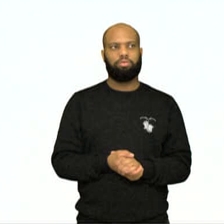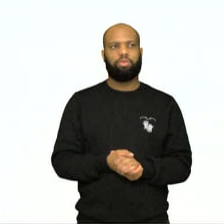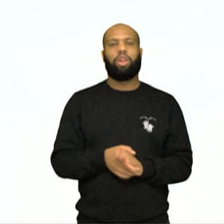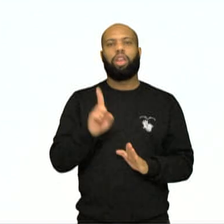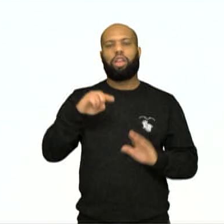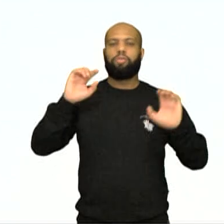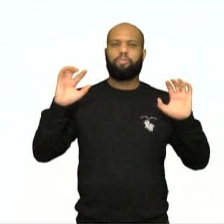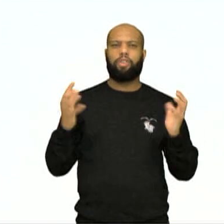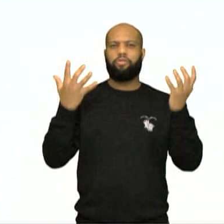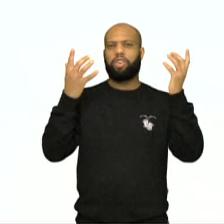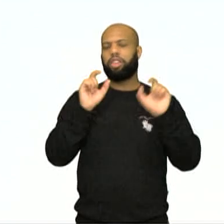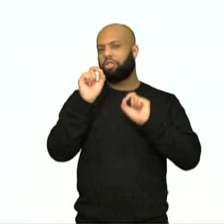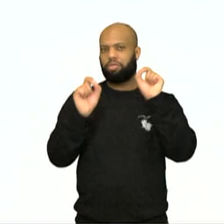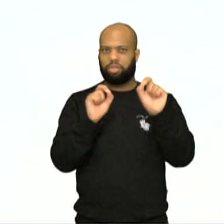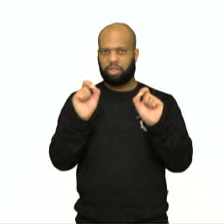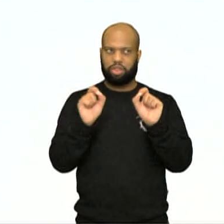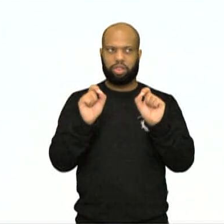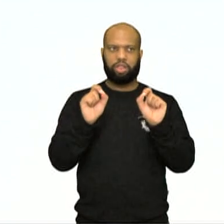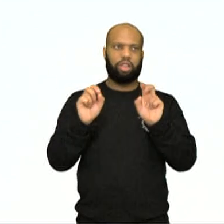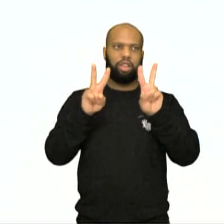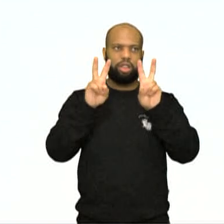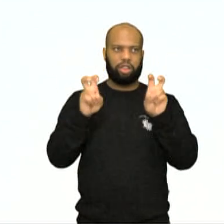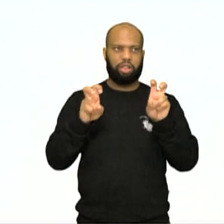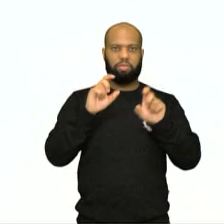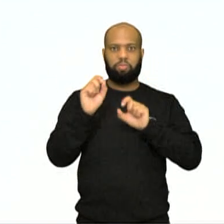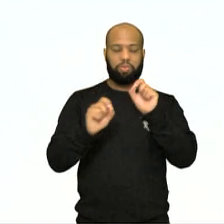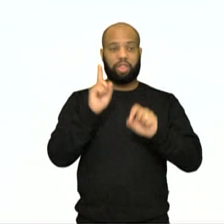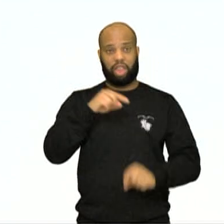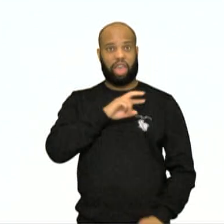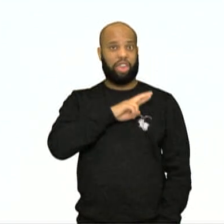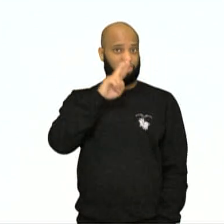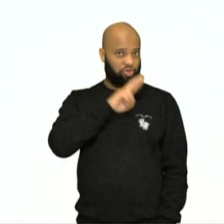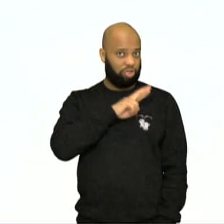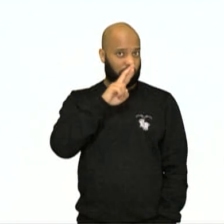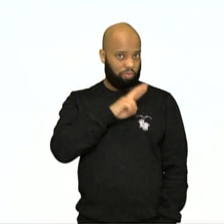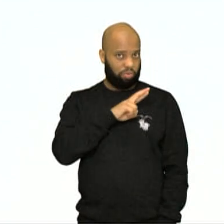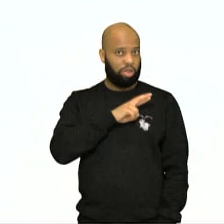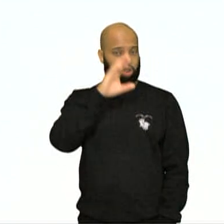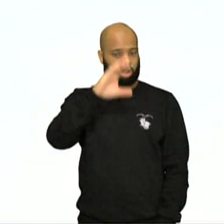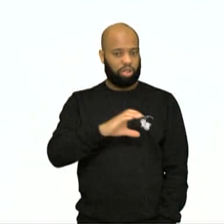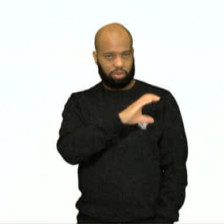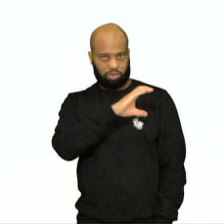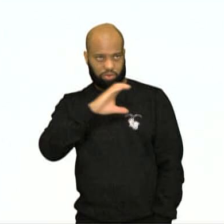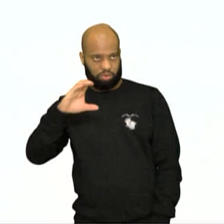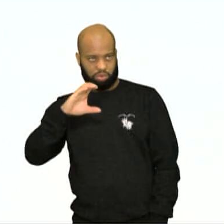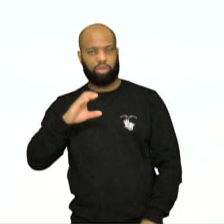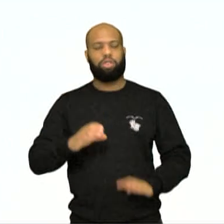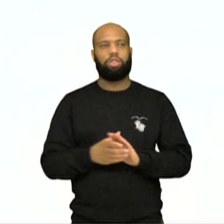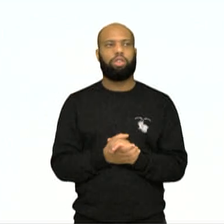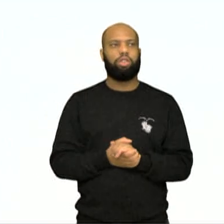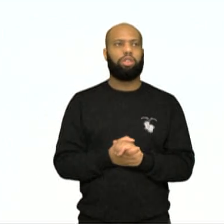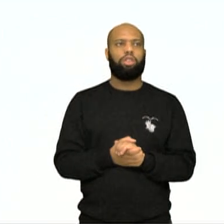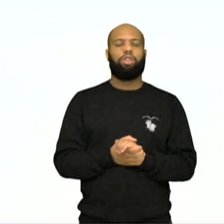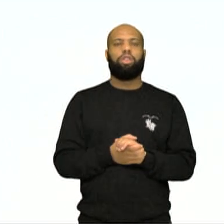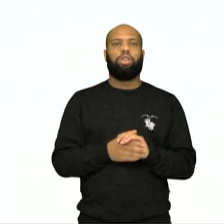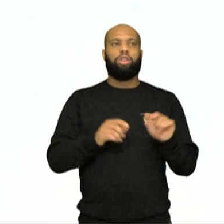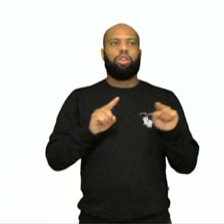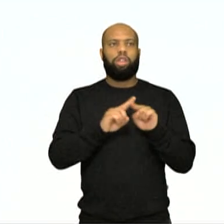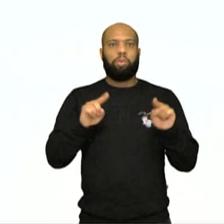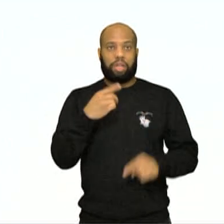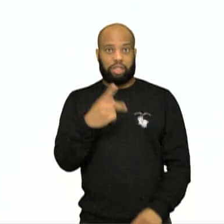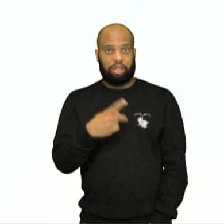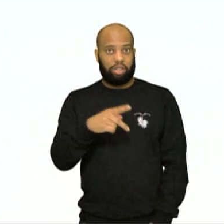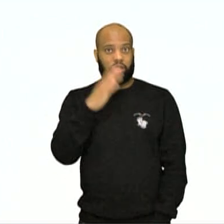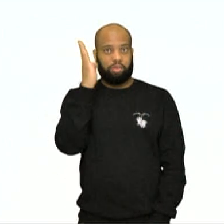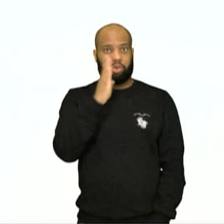se você for ver, é uma festa religiosa católica, né? Porque ela está prevista lá na... Então, assim, mas aqui no Brasil ele